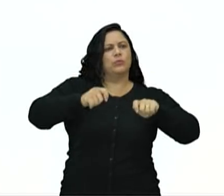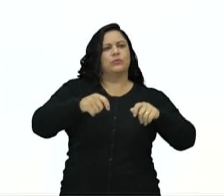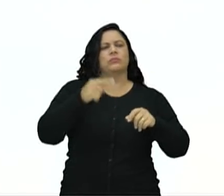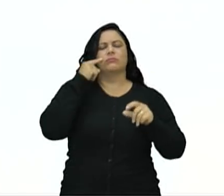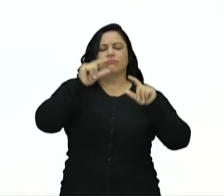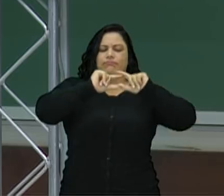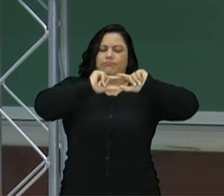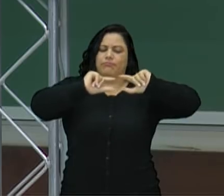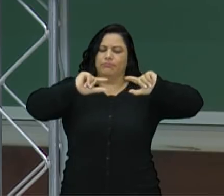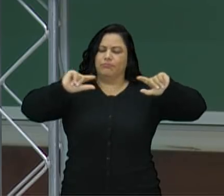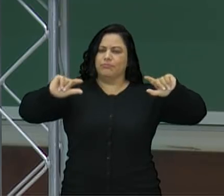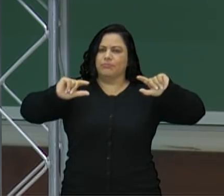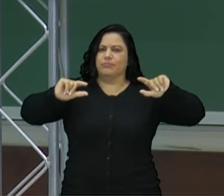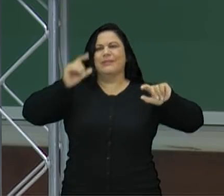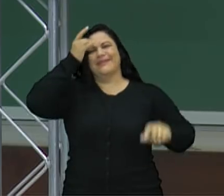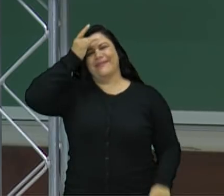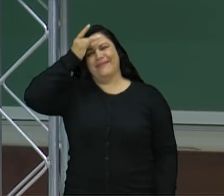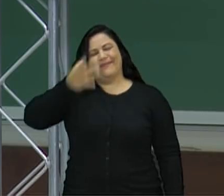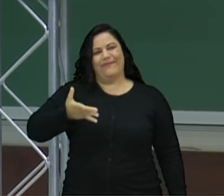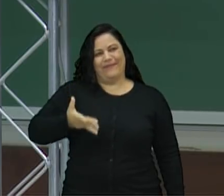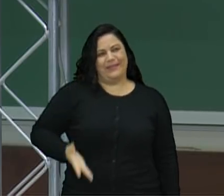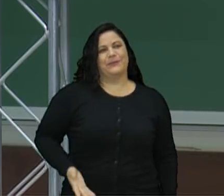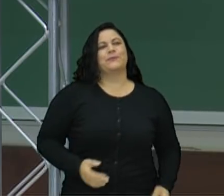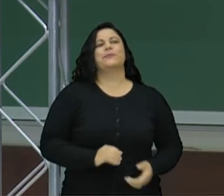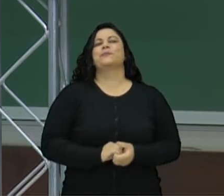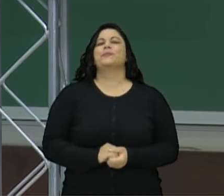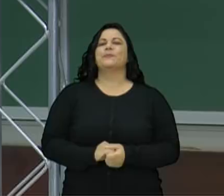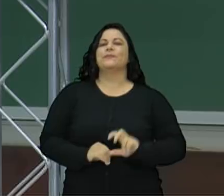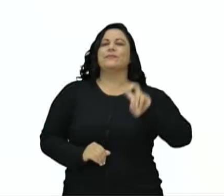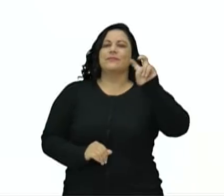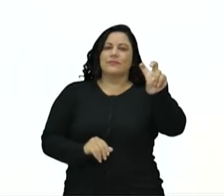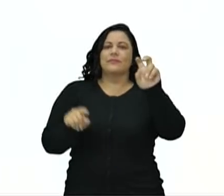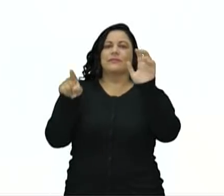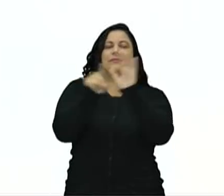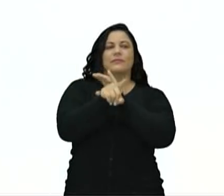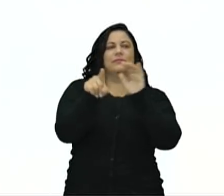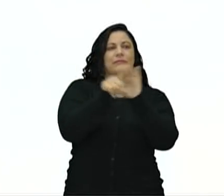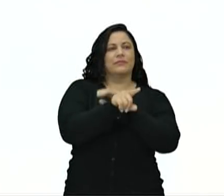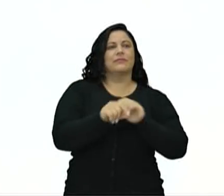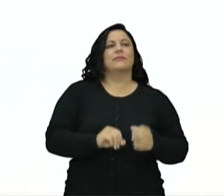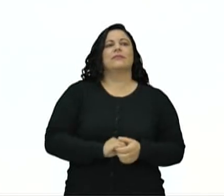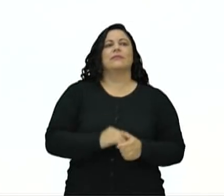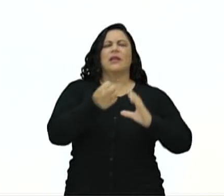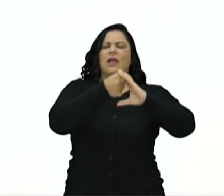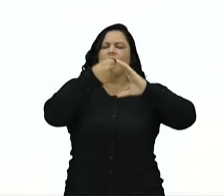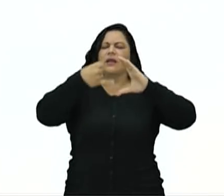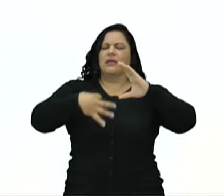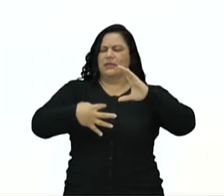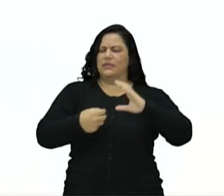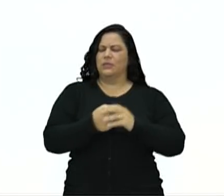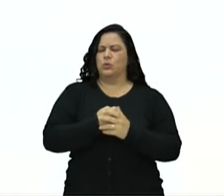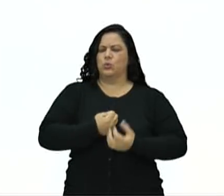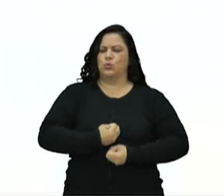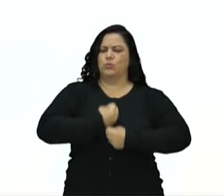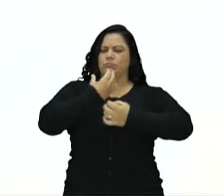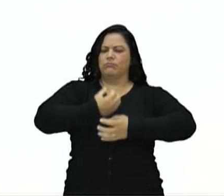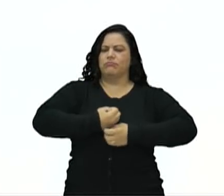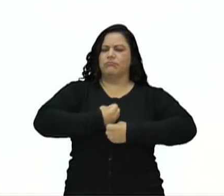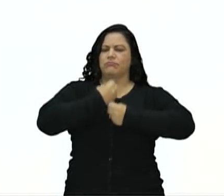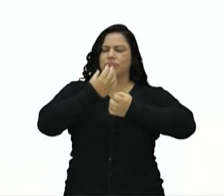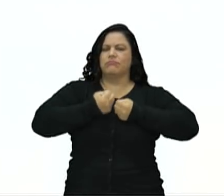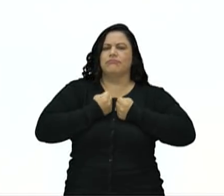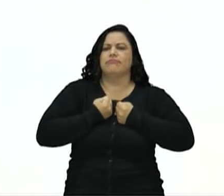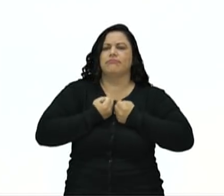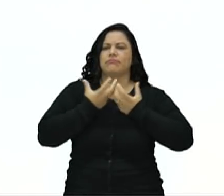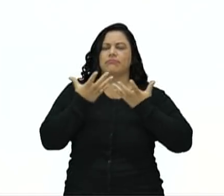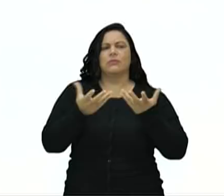modo indicativo. Essa estava fácil para vocês, né? Questão 5 agora. Dentre as características do depoimento, qual se